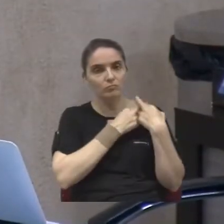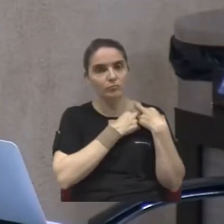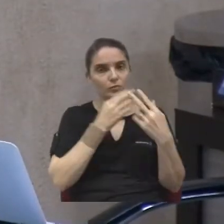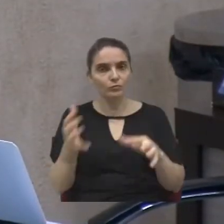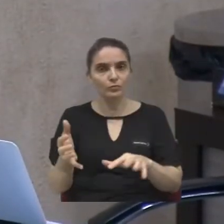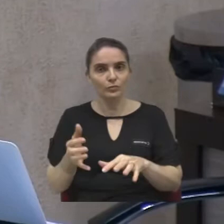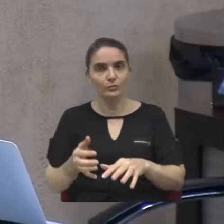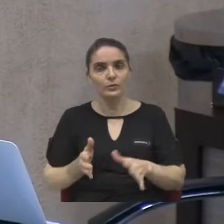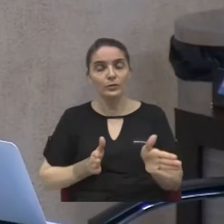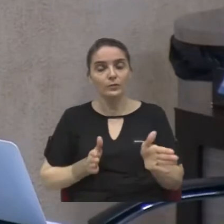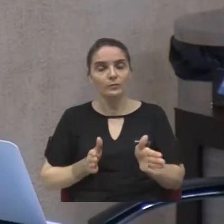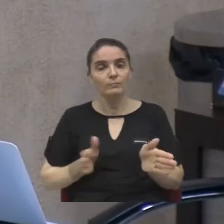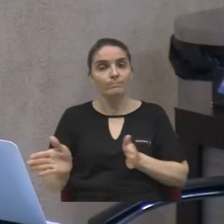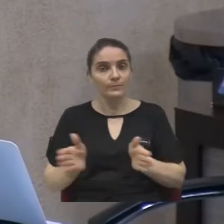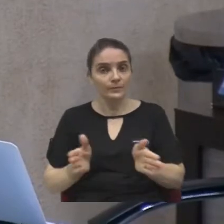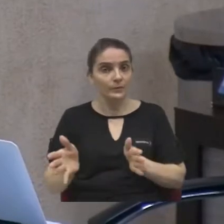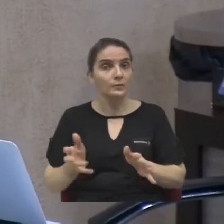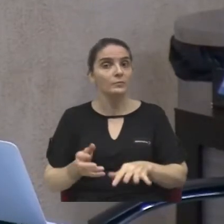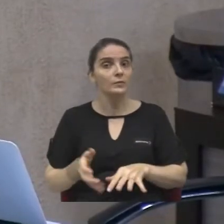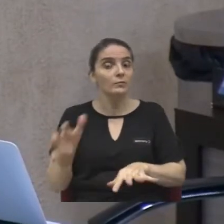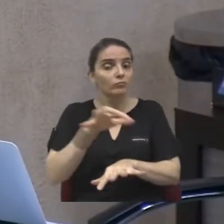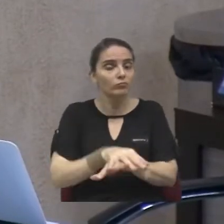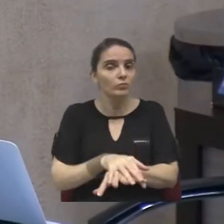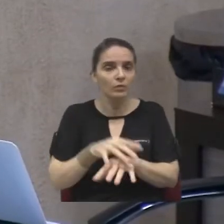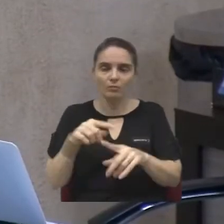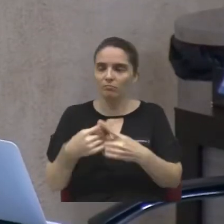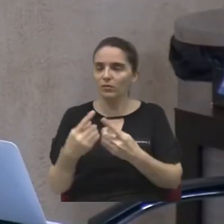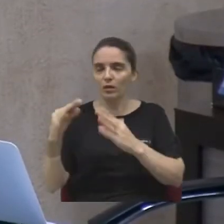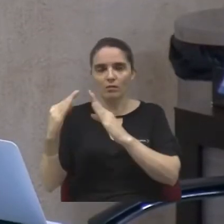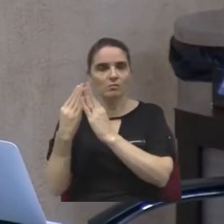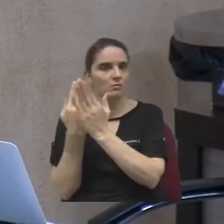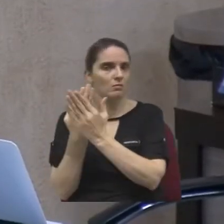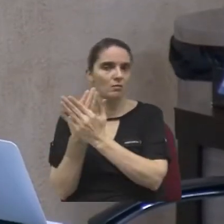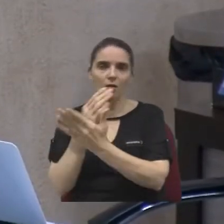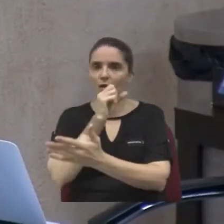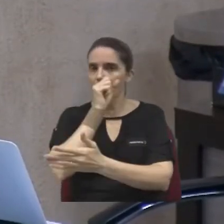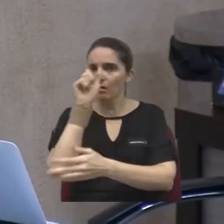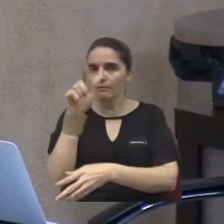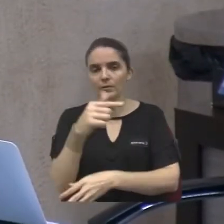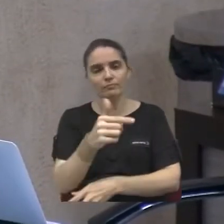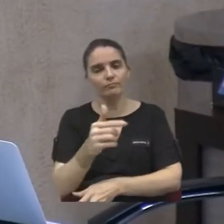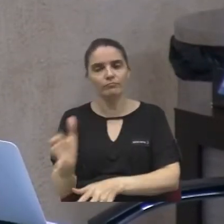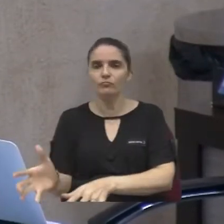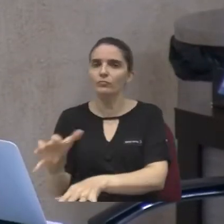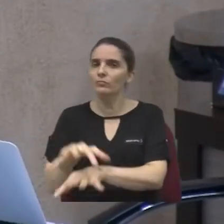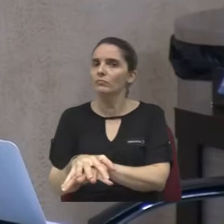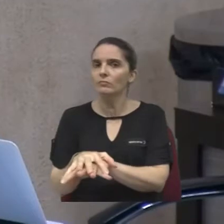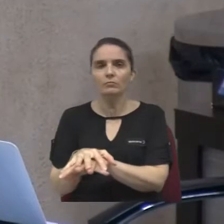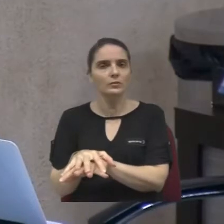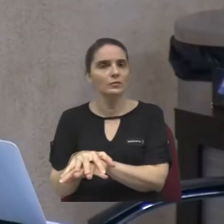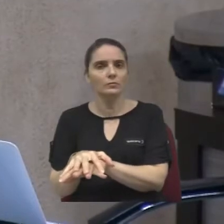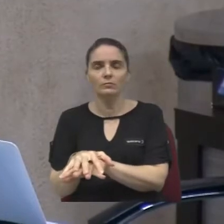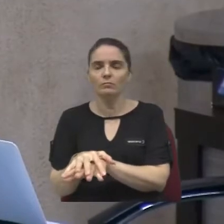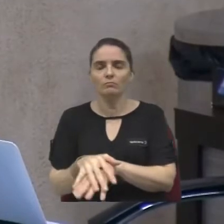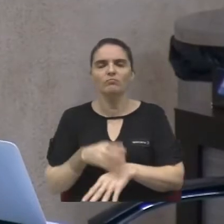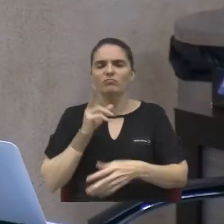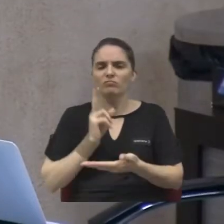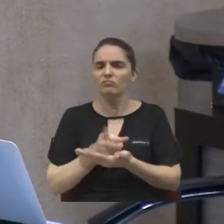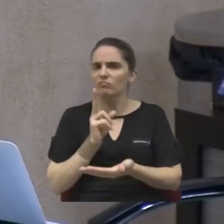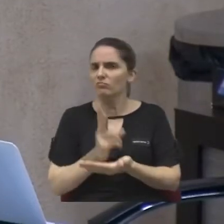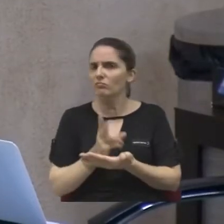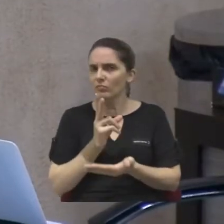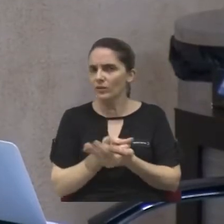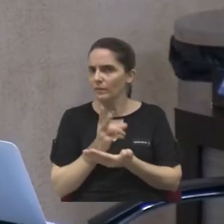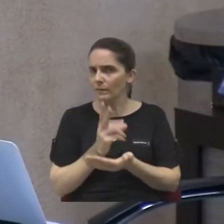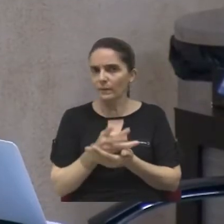as escolas de Limeira elas não estão preparadas. Isso é recorrente, não só com relação a quem tem